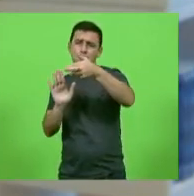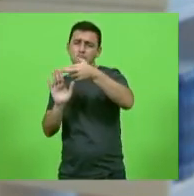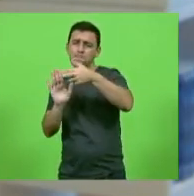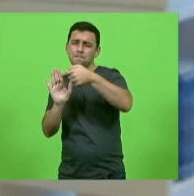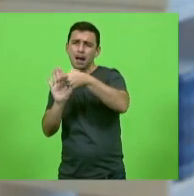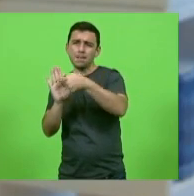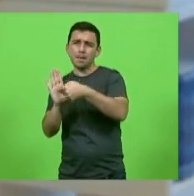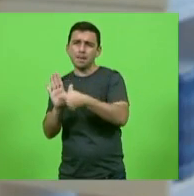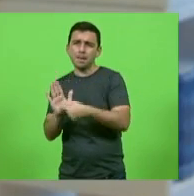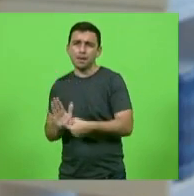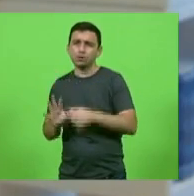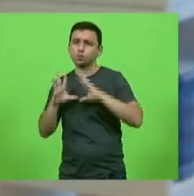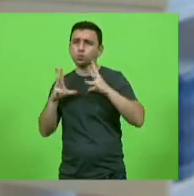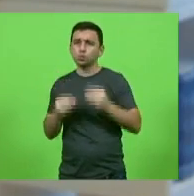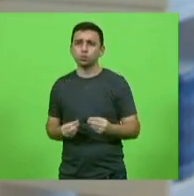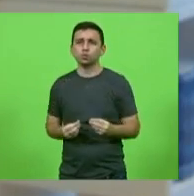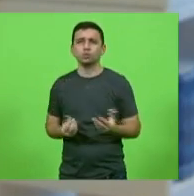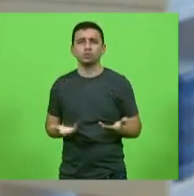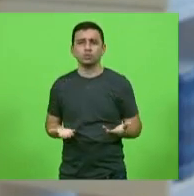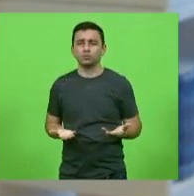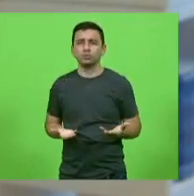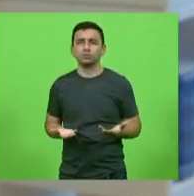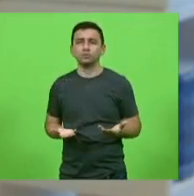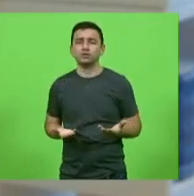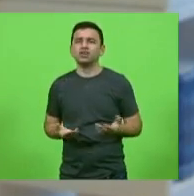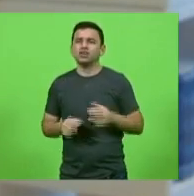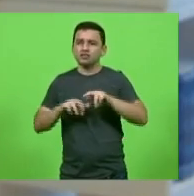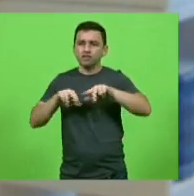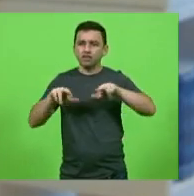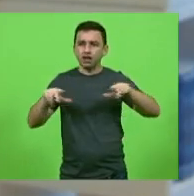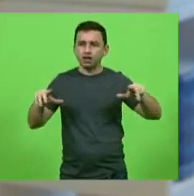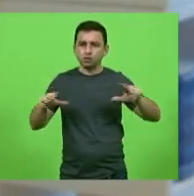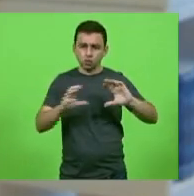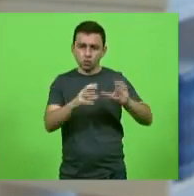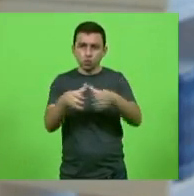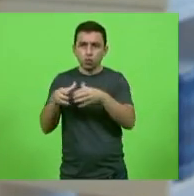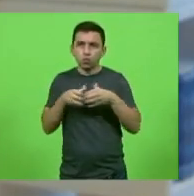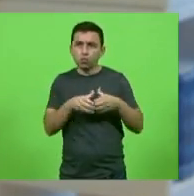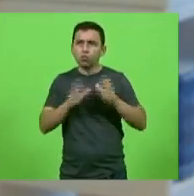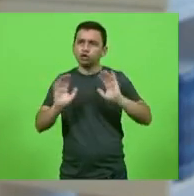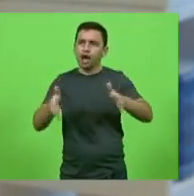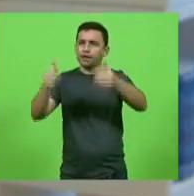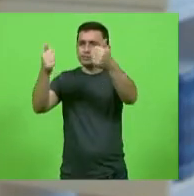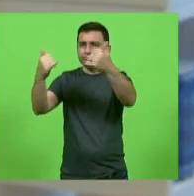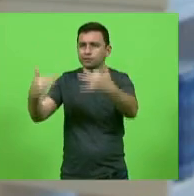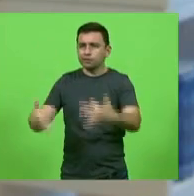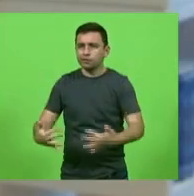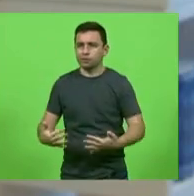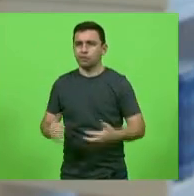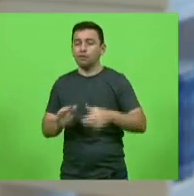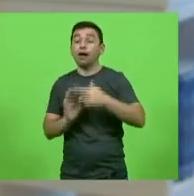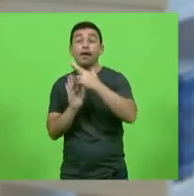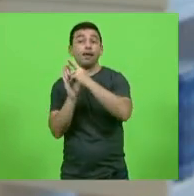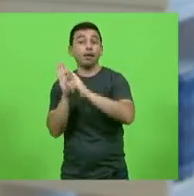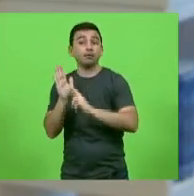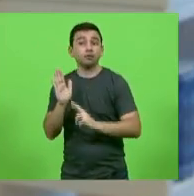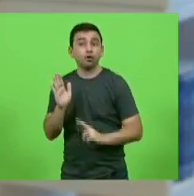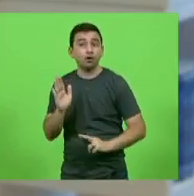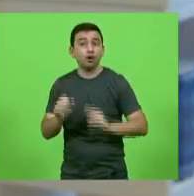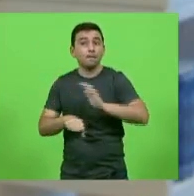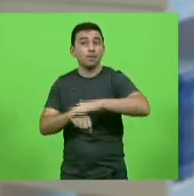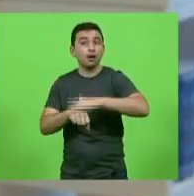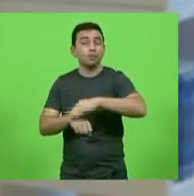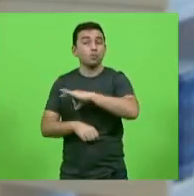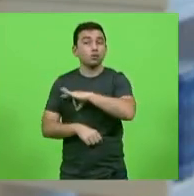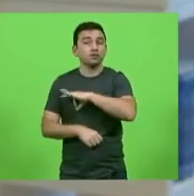Excelências, diferentes órgãos de investigação já se manifestaram sobre os fatos. O relatório expedido pela Polícia Federal no âmbito do inquérito